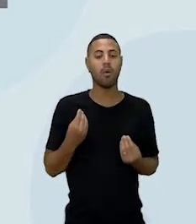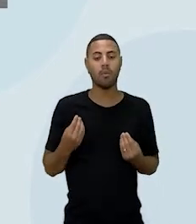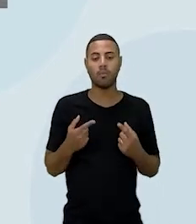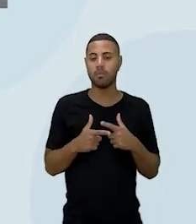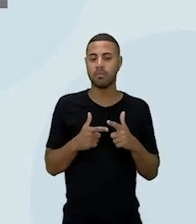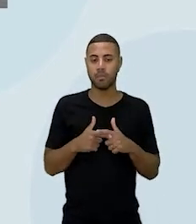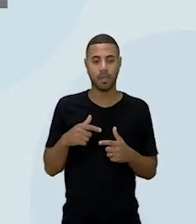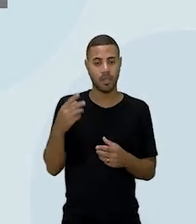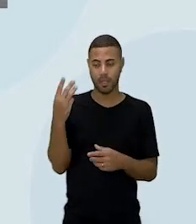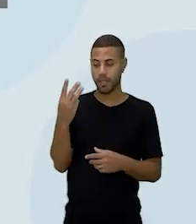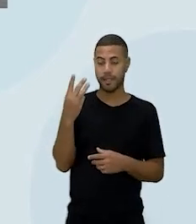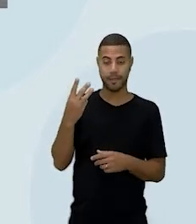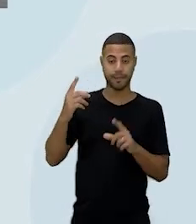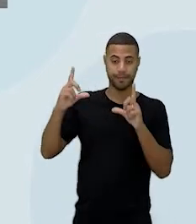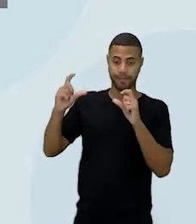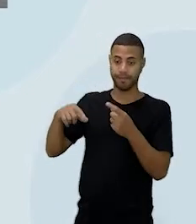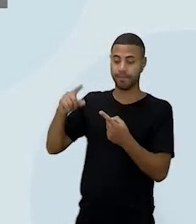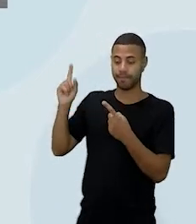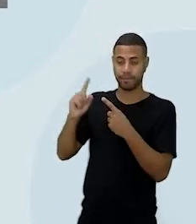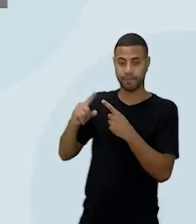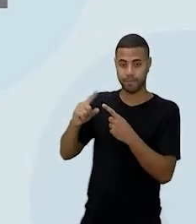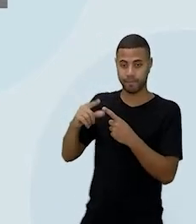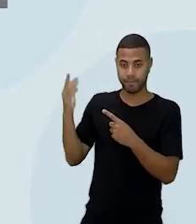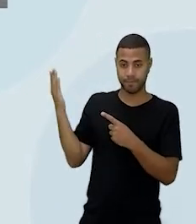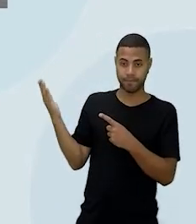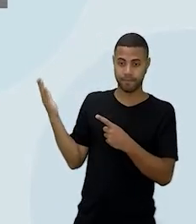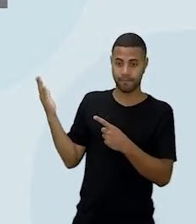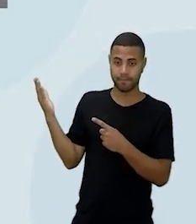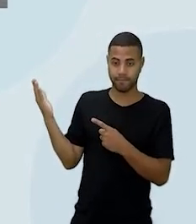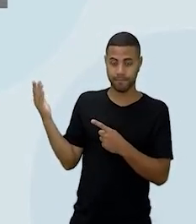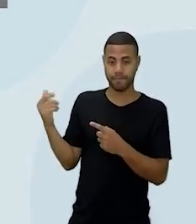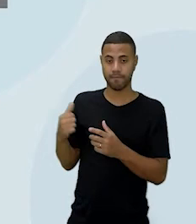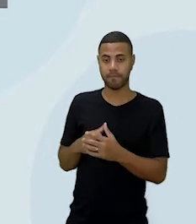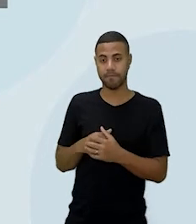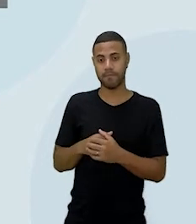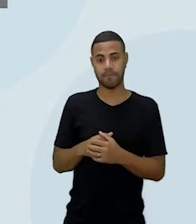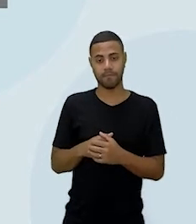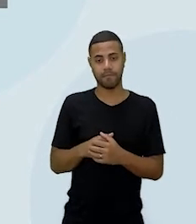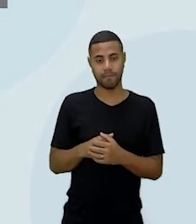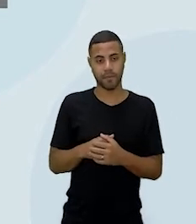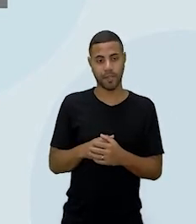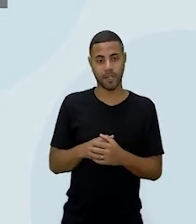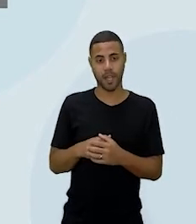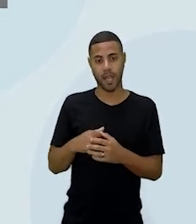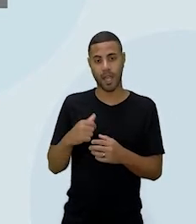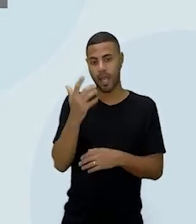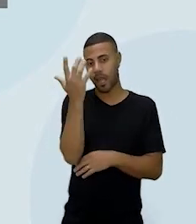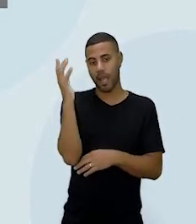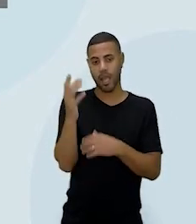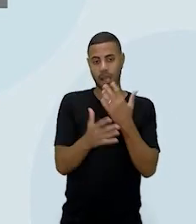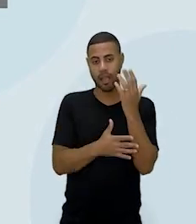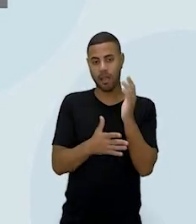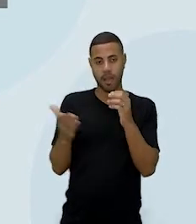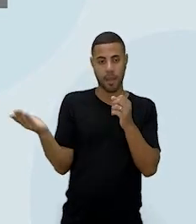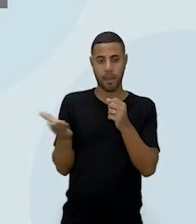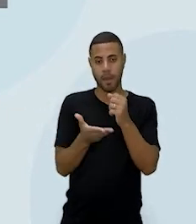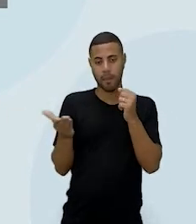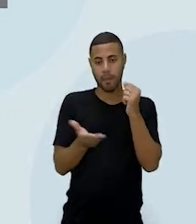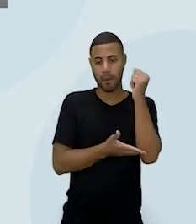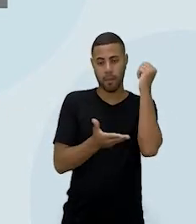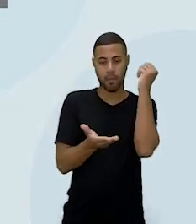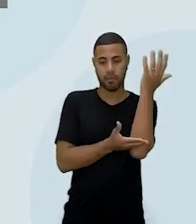temos 3 imagens. Na primeira imagem a gente percebe ali um processo de desmatamento necessário para a